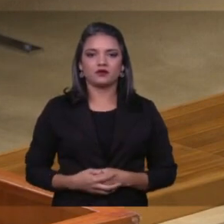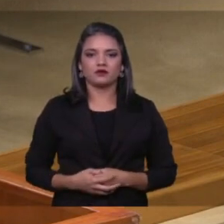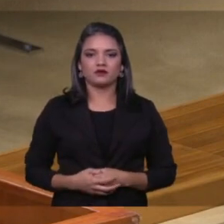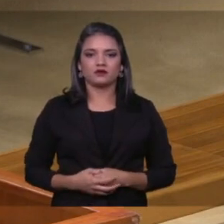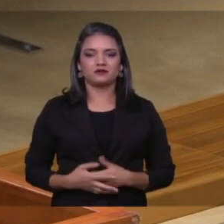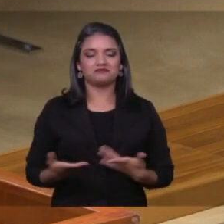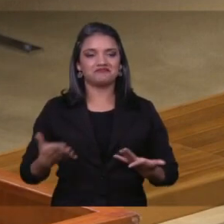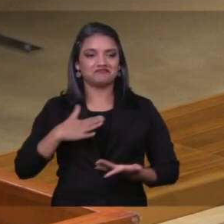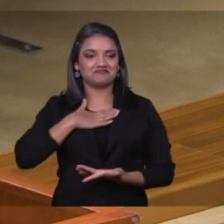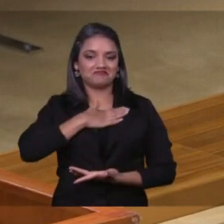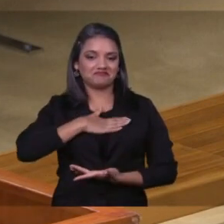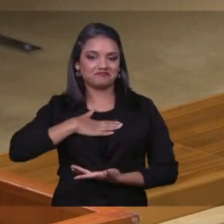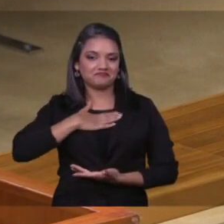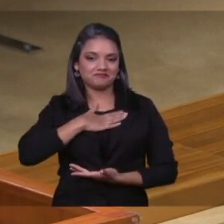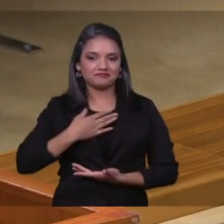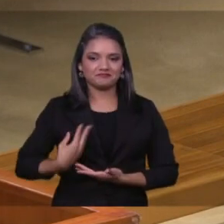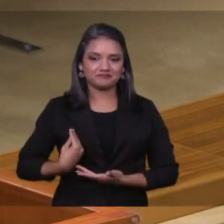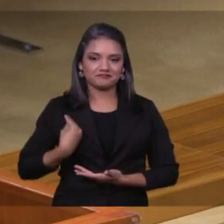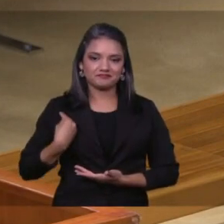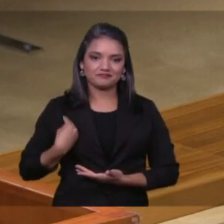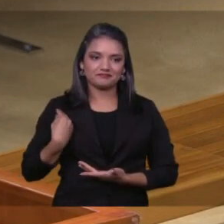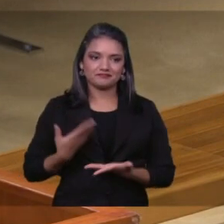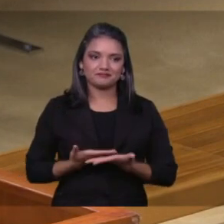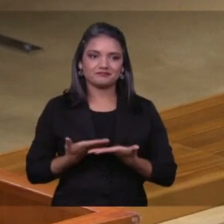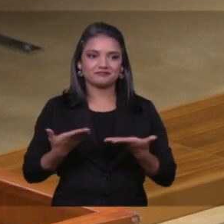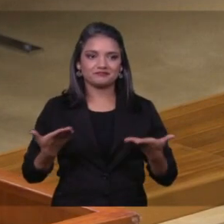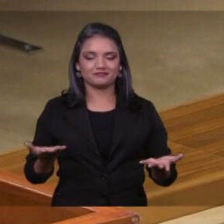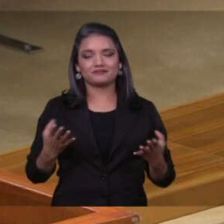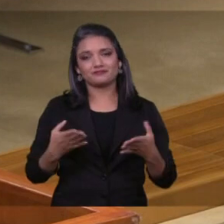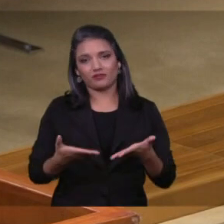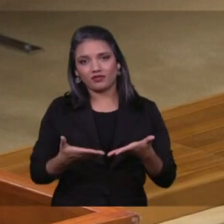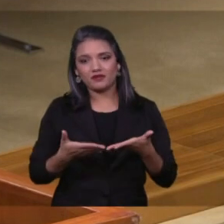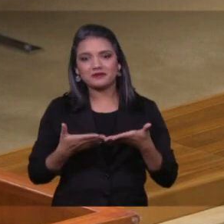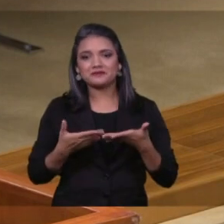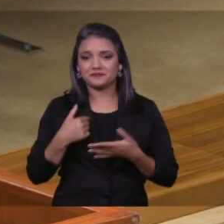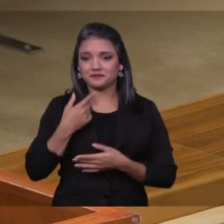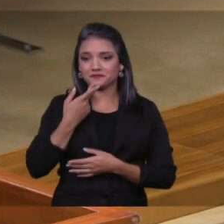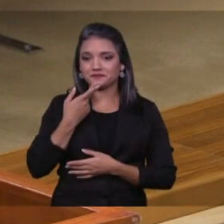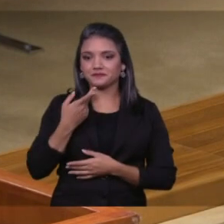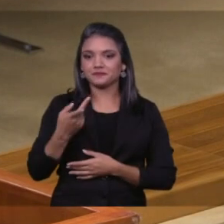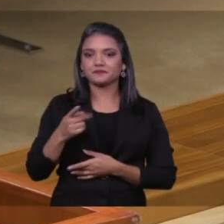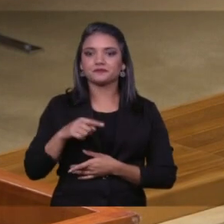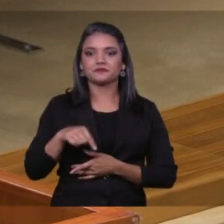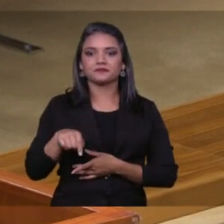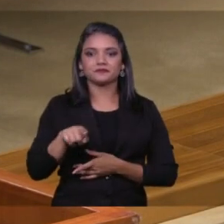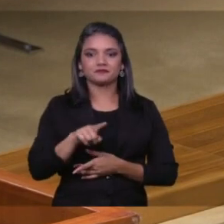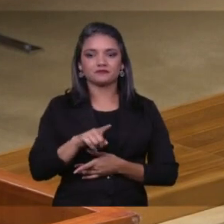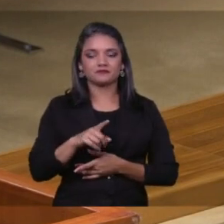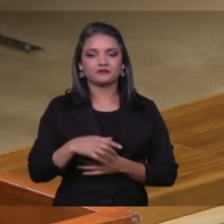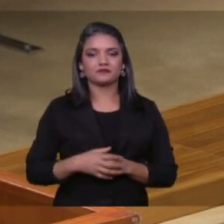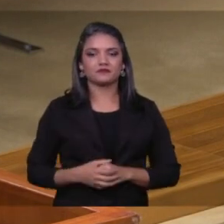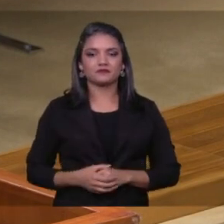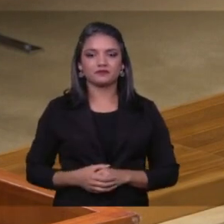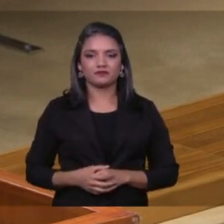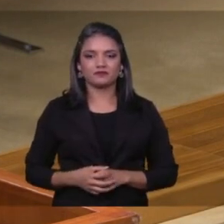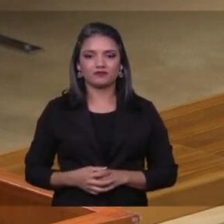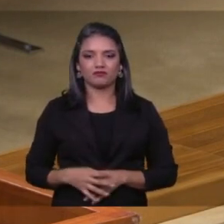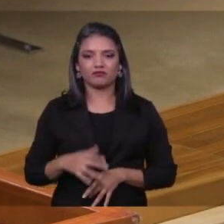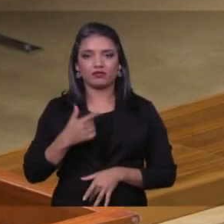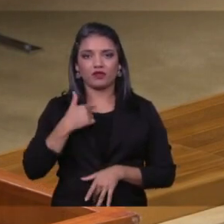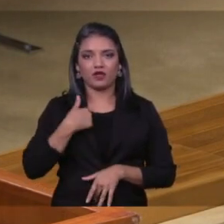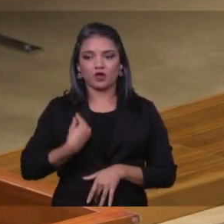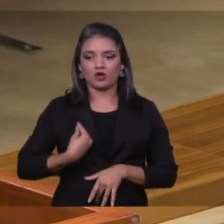é uma honra estar aqui. Eu peço licença para dizer a vossas excelências que eu fui criado no Alto